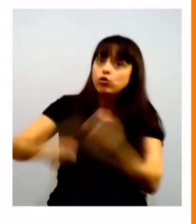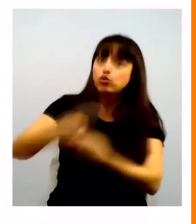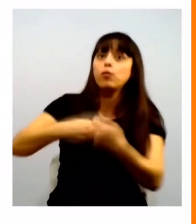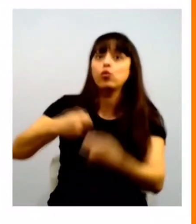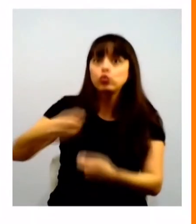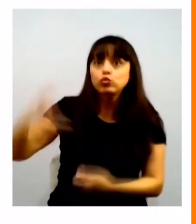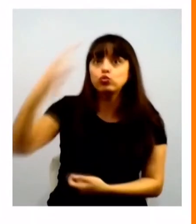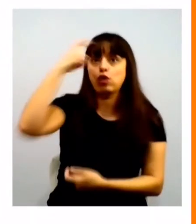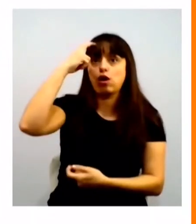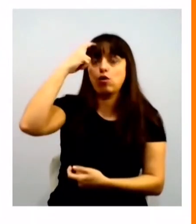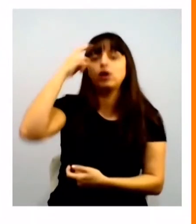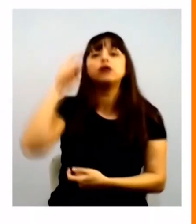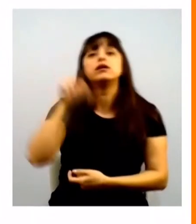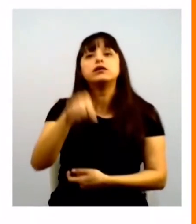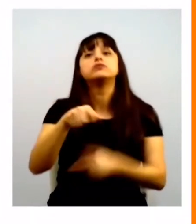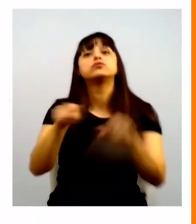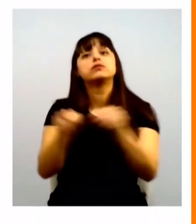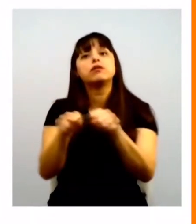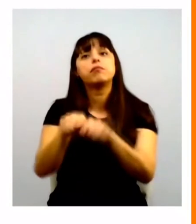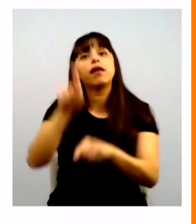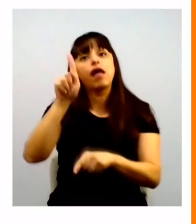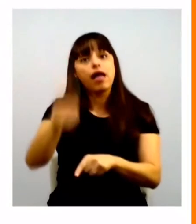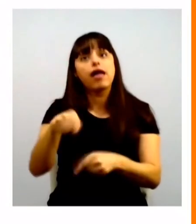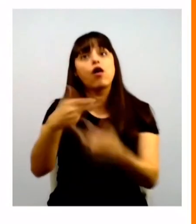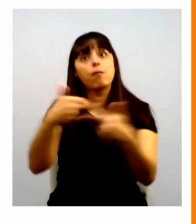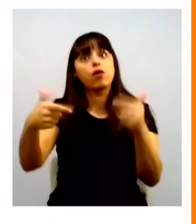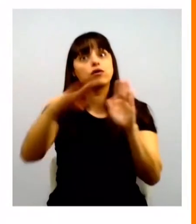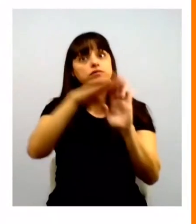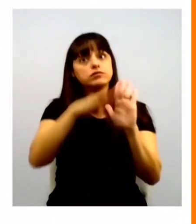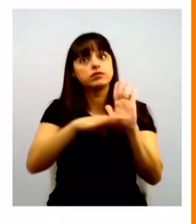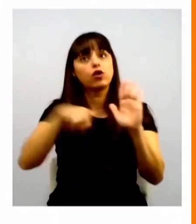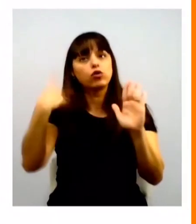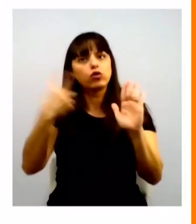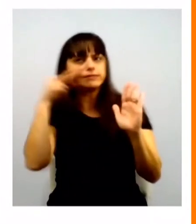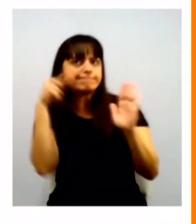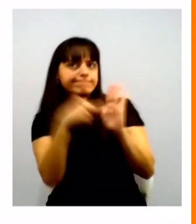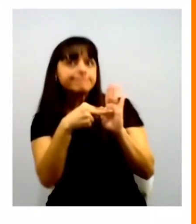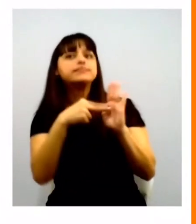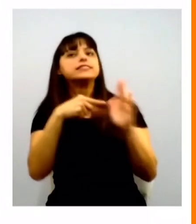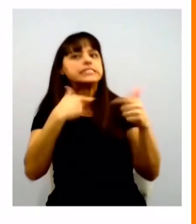é unha agenda que já podemos começar a trabalhar porque já está aqui.